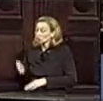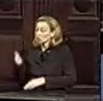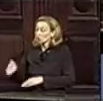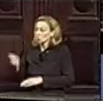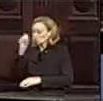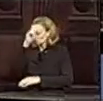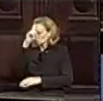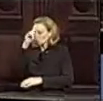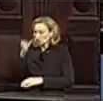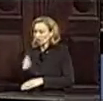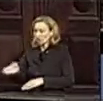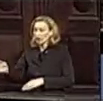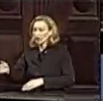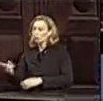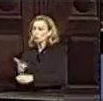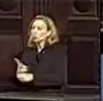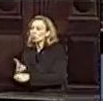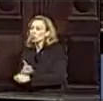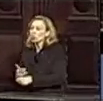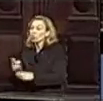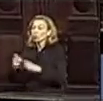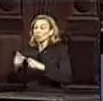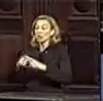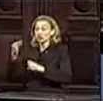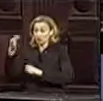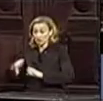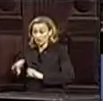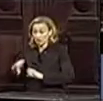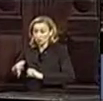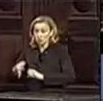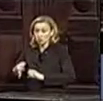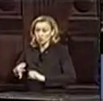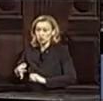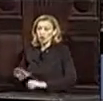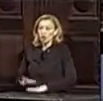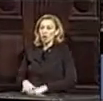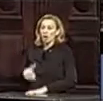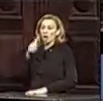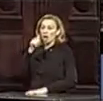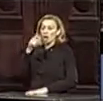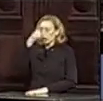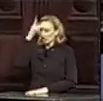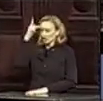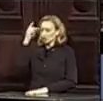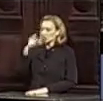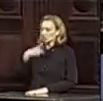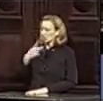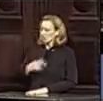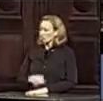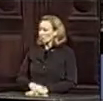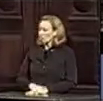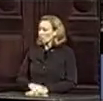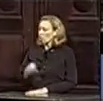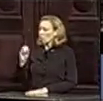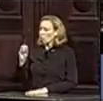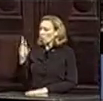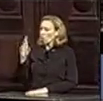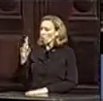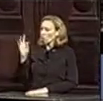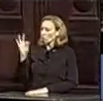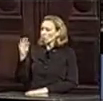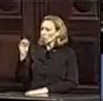encaminhada para o ortopedista. O recepcionista disse: o ortopedista de plantão está fazendo uma